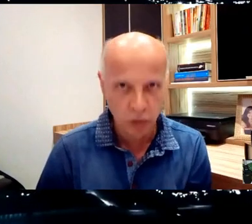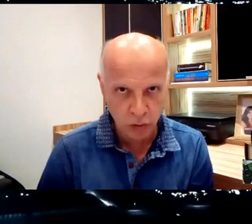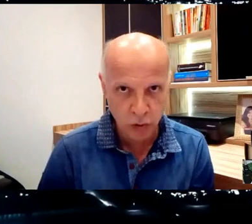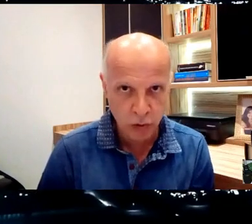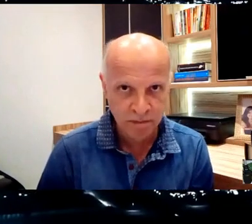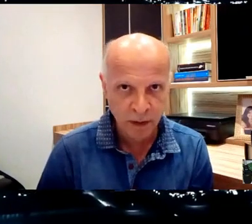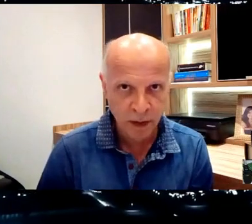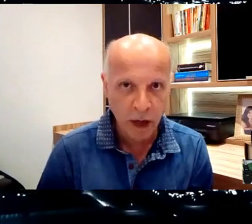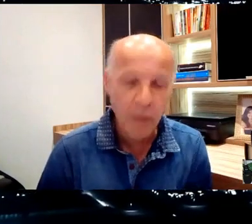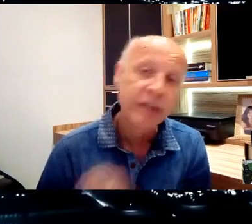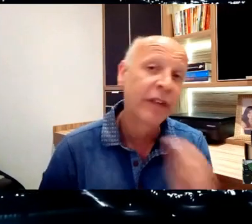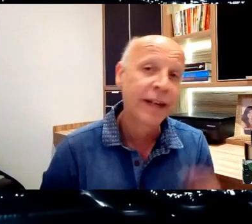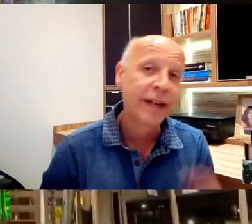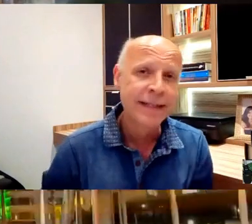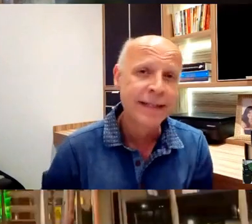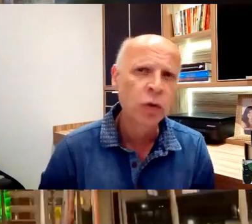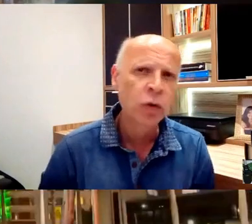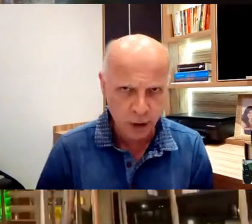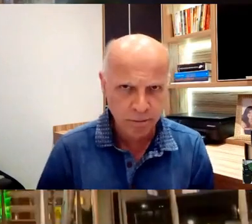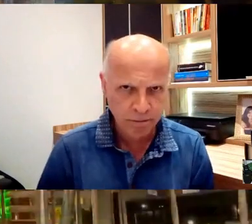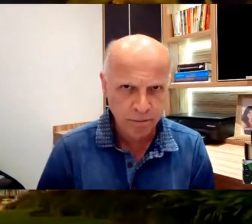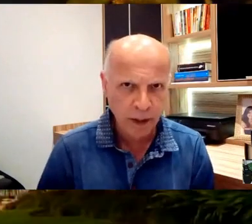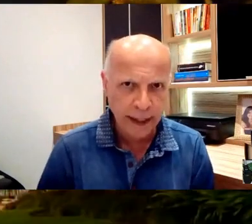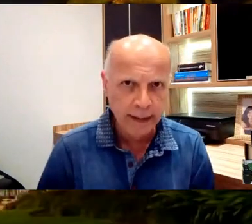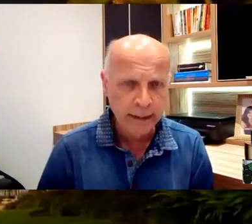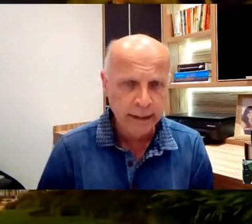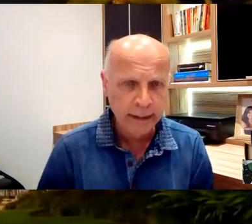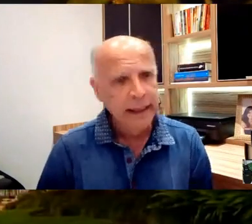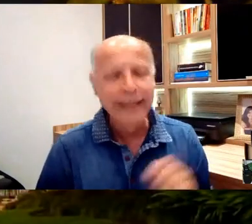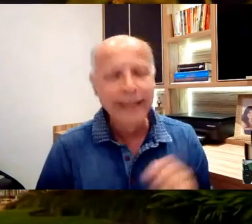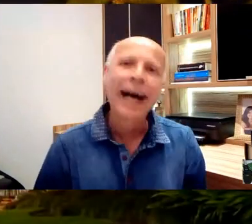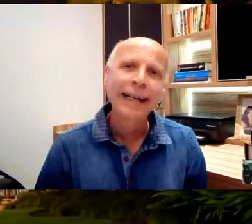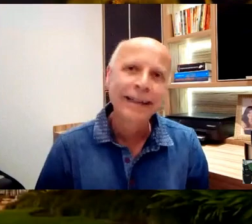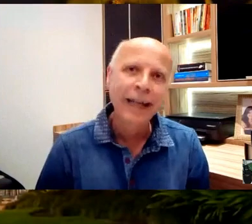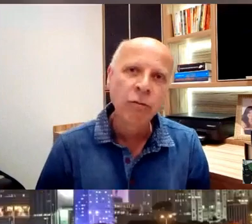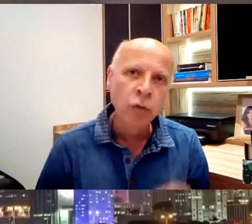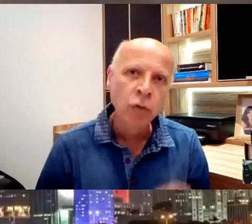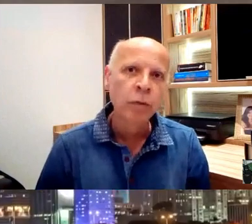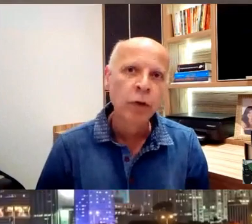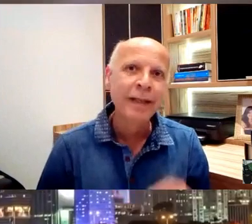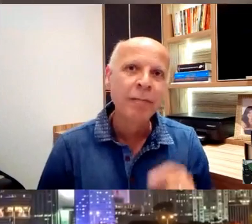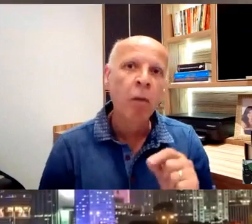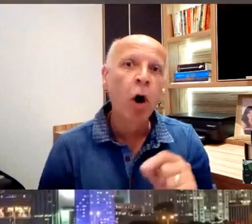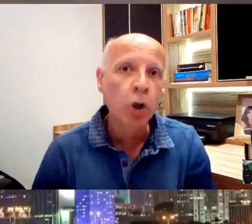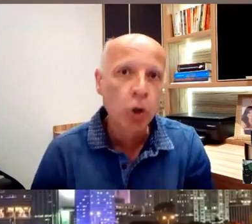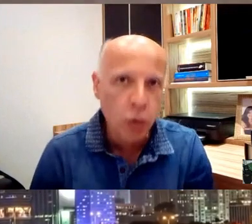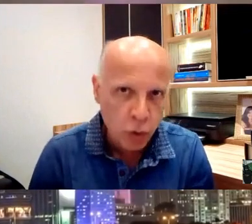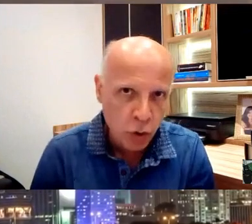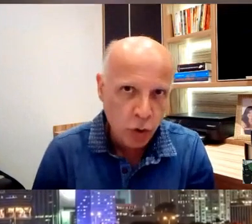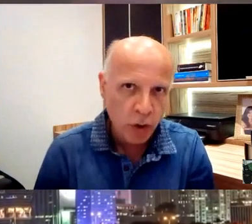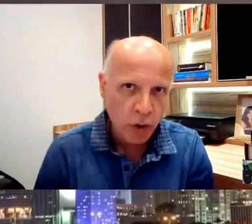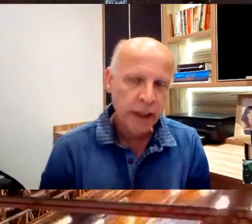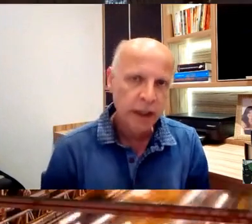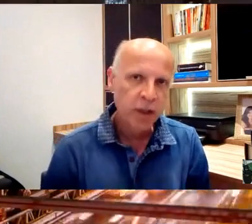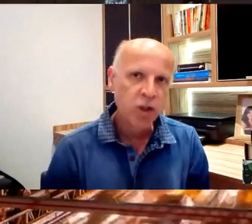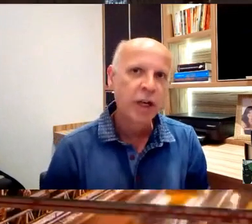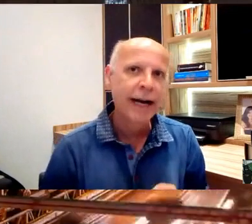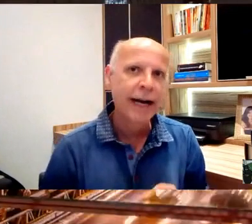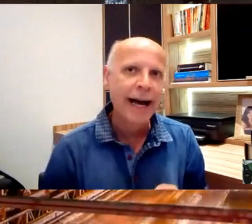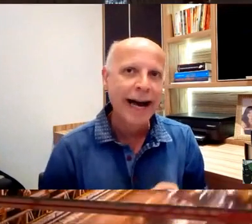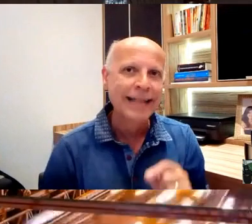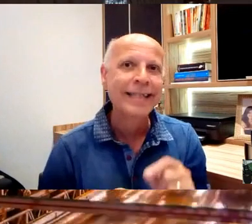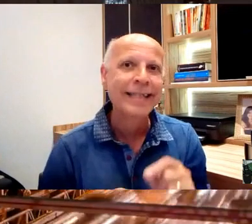mortos. Isso, exatamente. Né? A Itália tem um número de mortos que chega